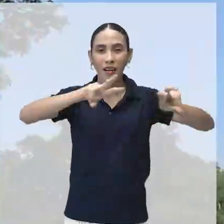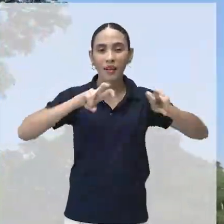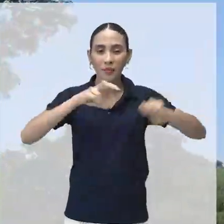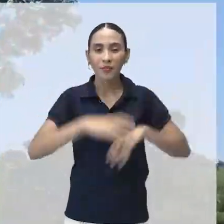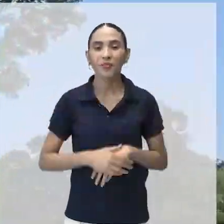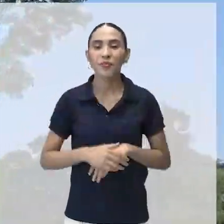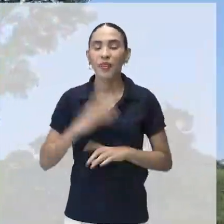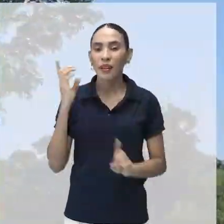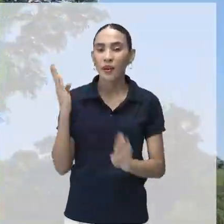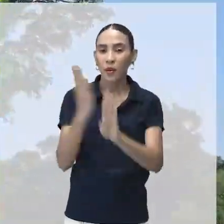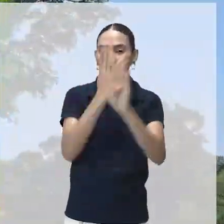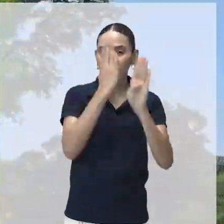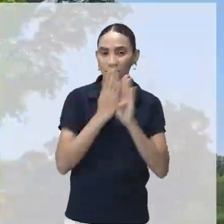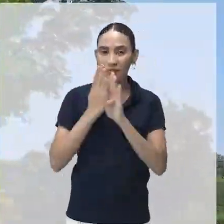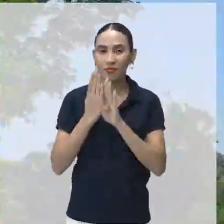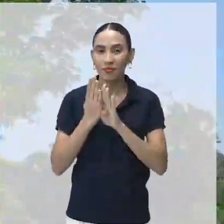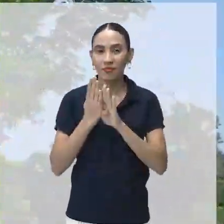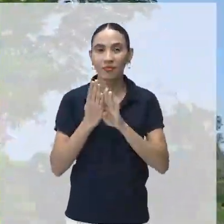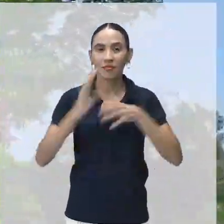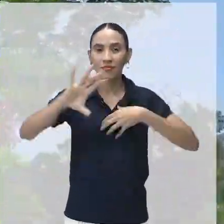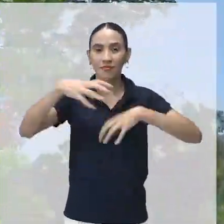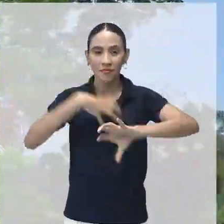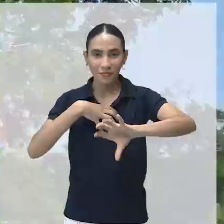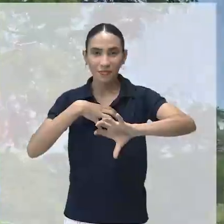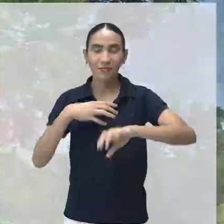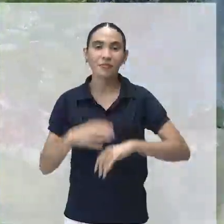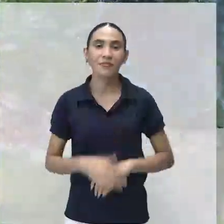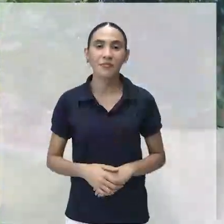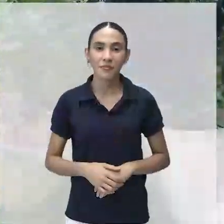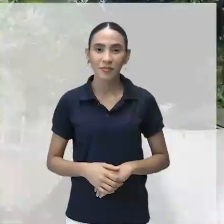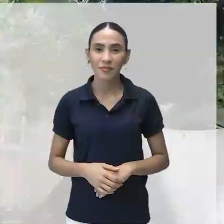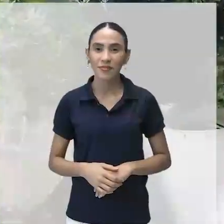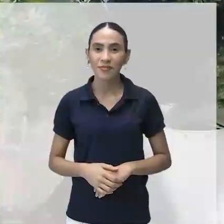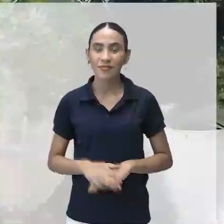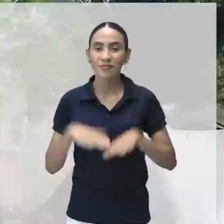a descobrir, a nos conectar.